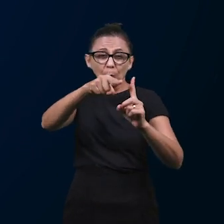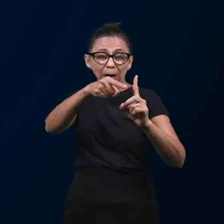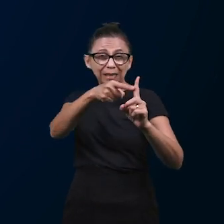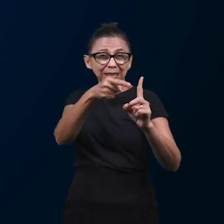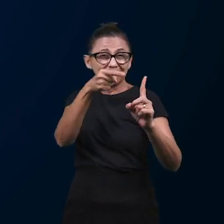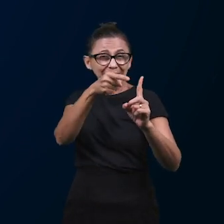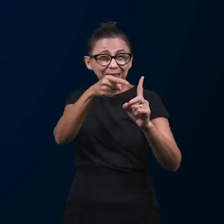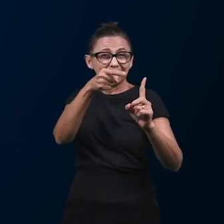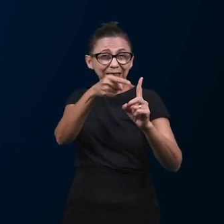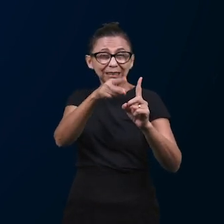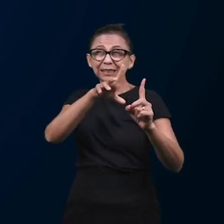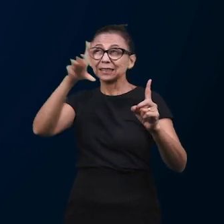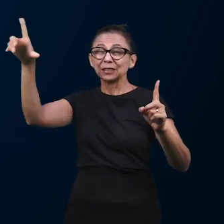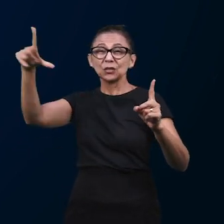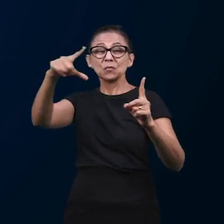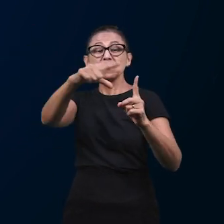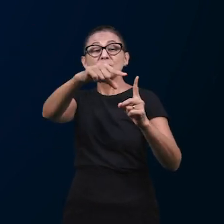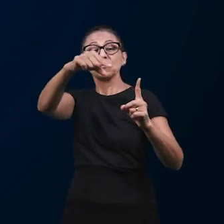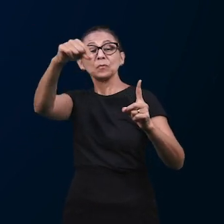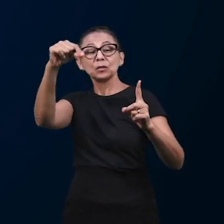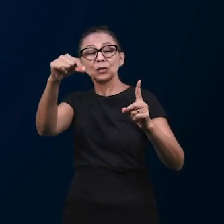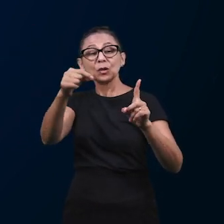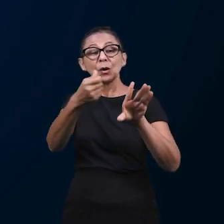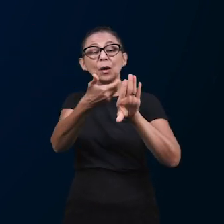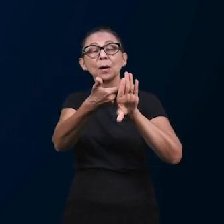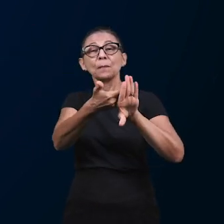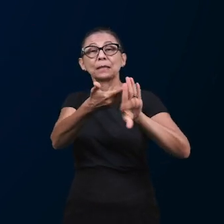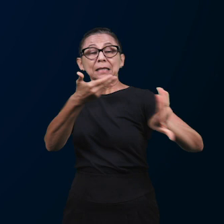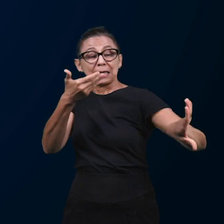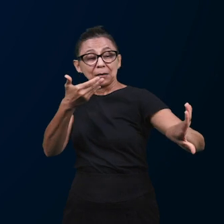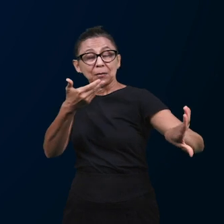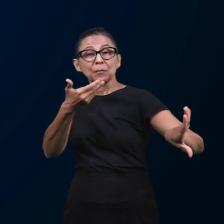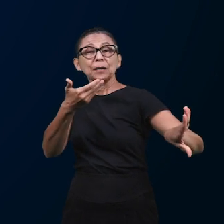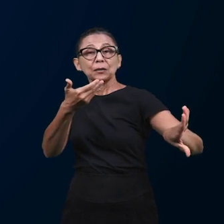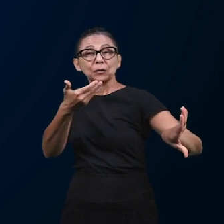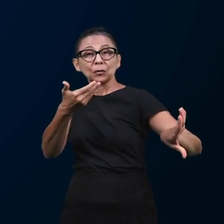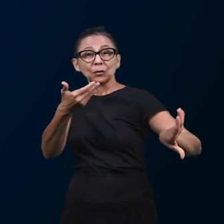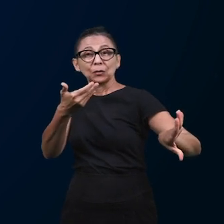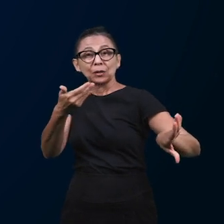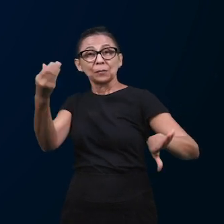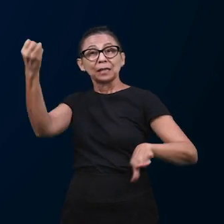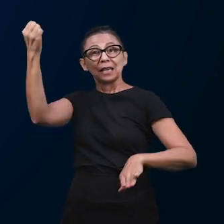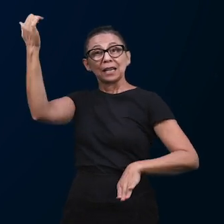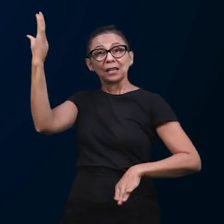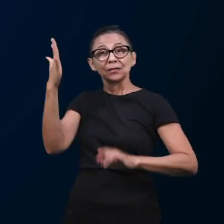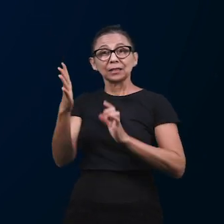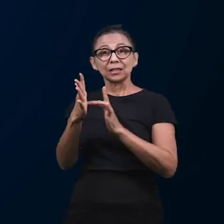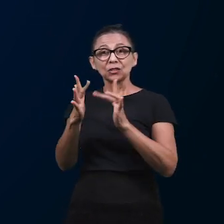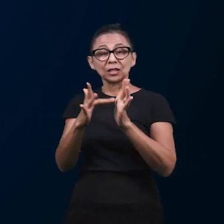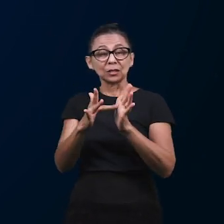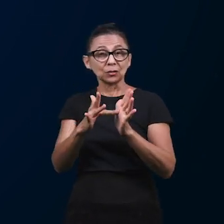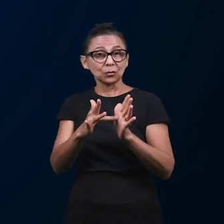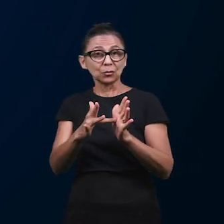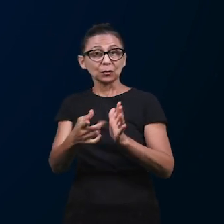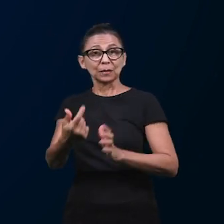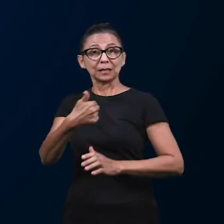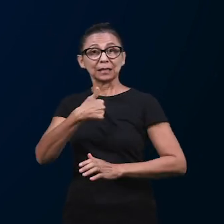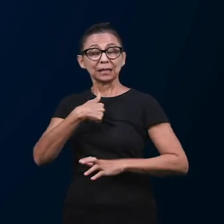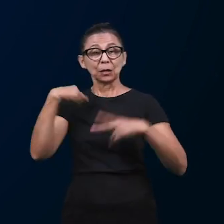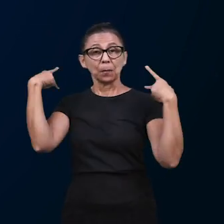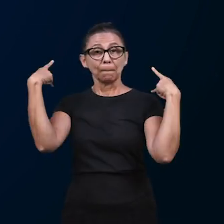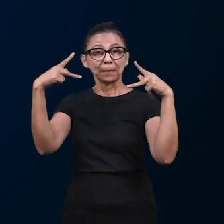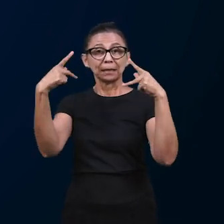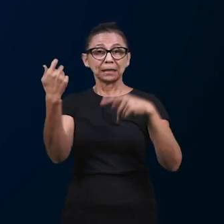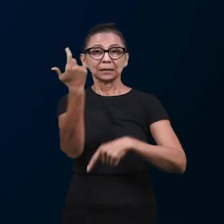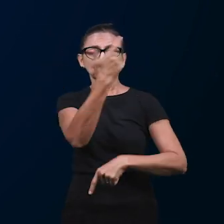me separou e me chamou pela sua graça, revelasse ao Filho em mim, para que o pregasse entre